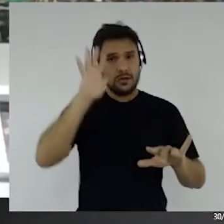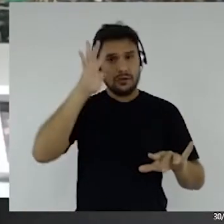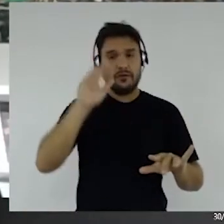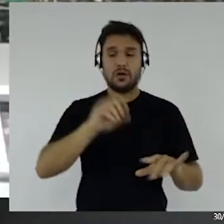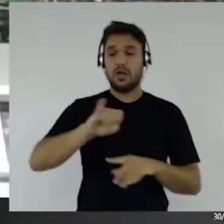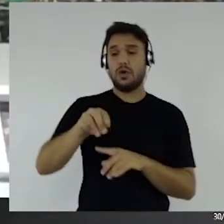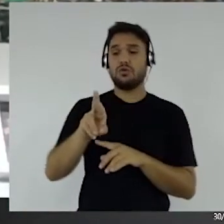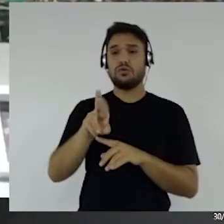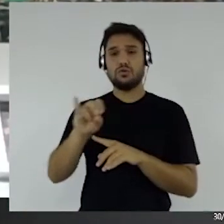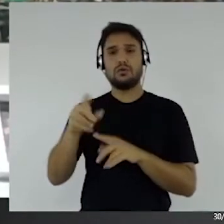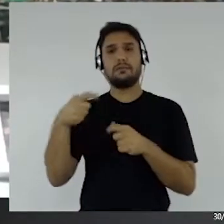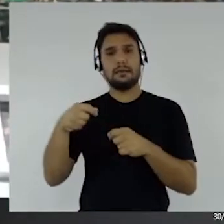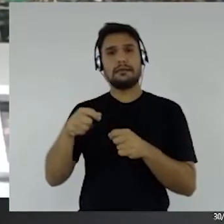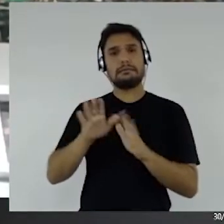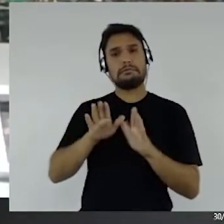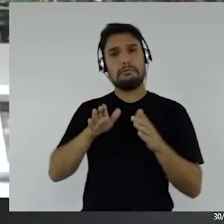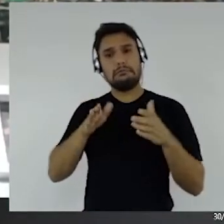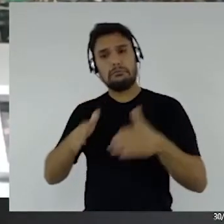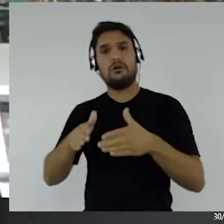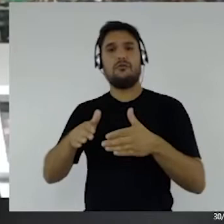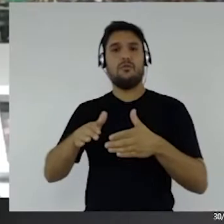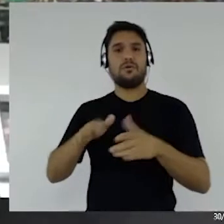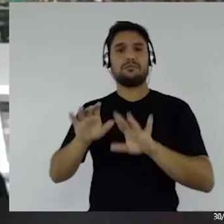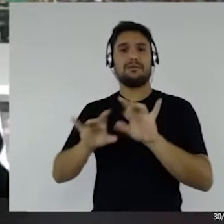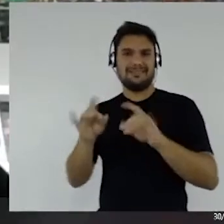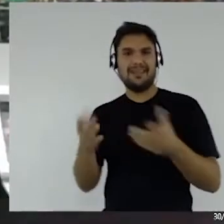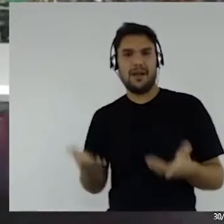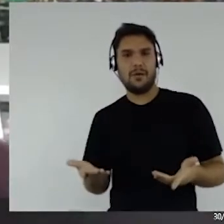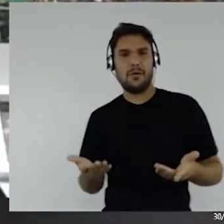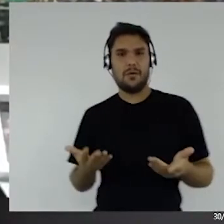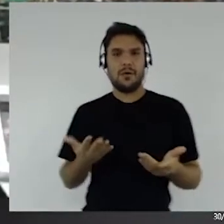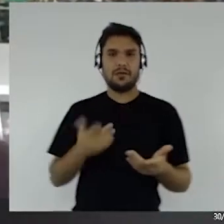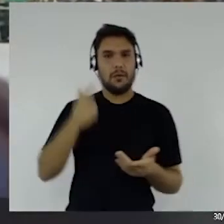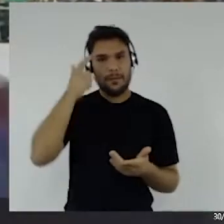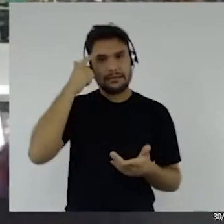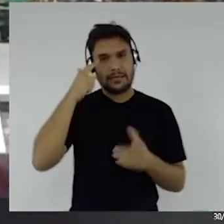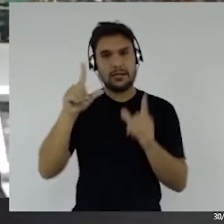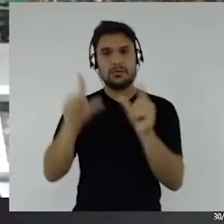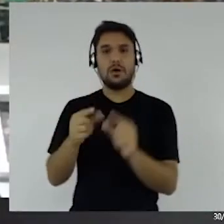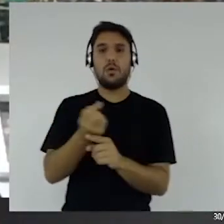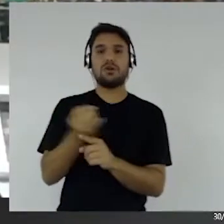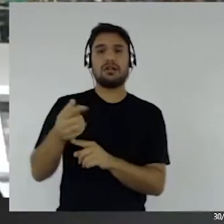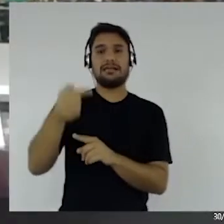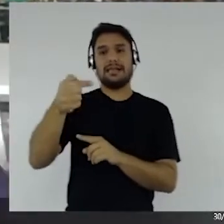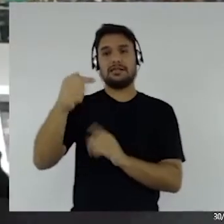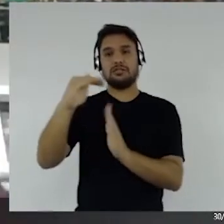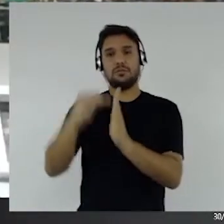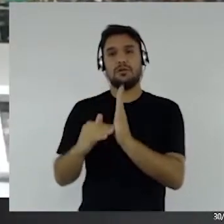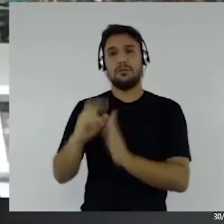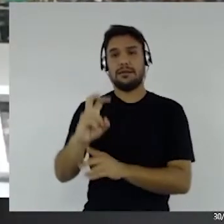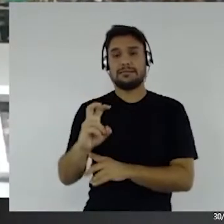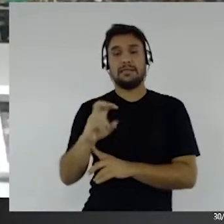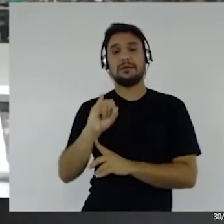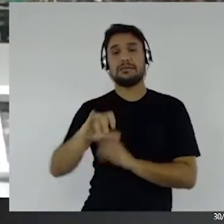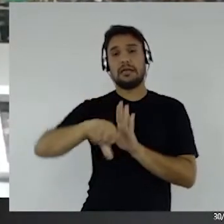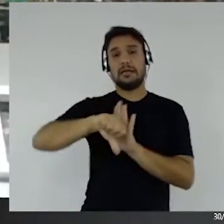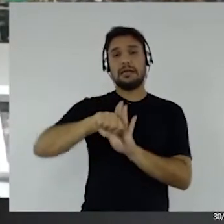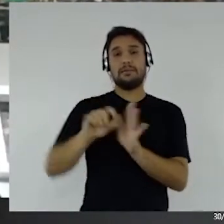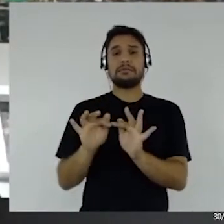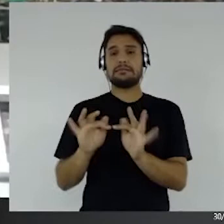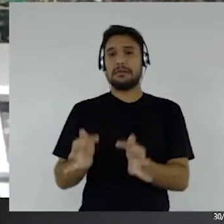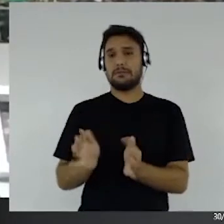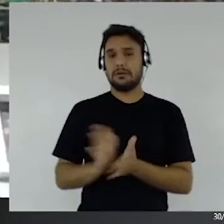de uma atenção, de um carinho do legislador, né? Então, estão pensando em reduzir o número de jurado de 7 para 5 quando o crime for de homicídio